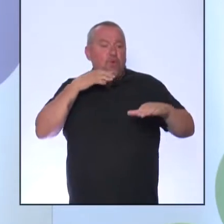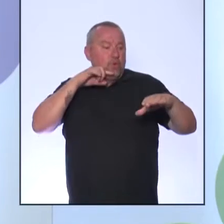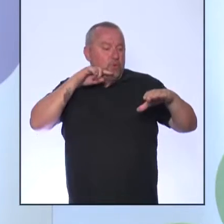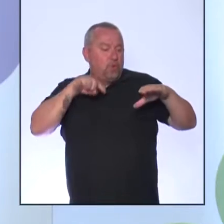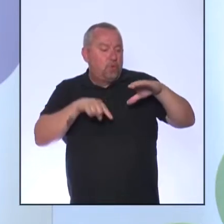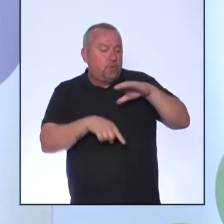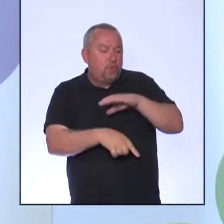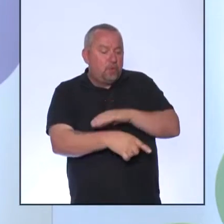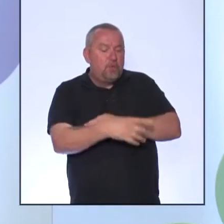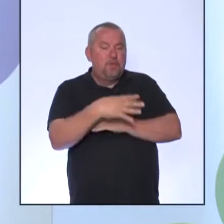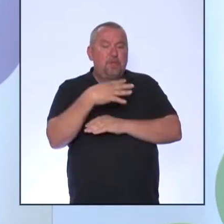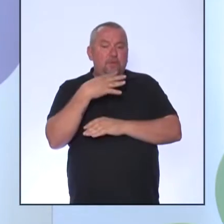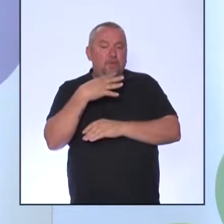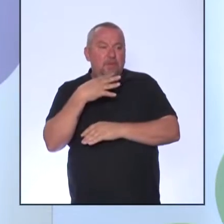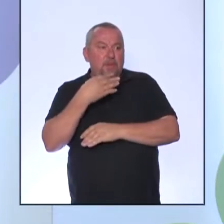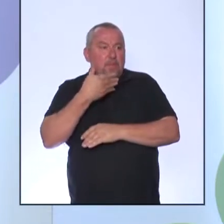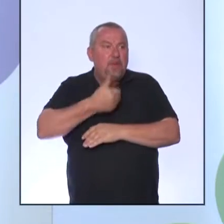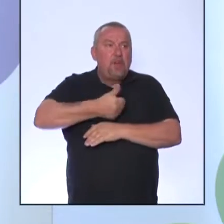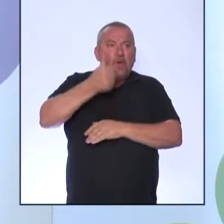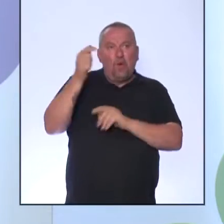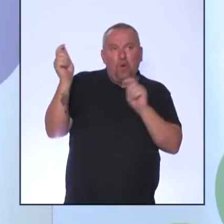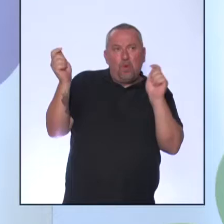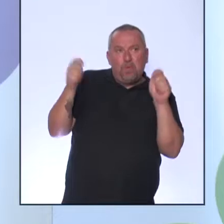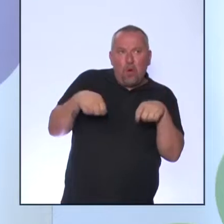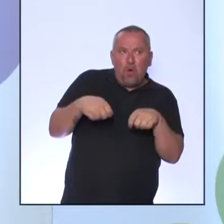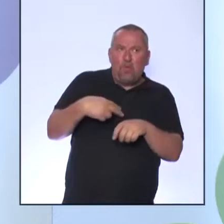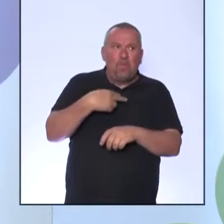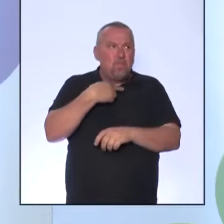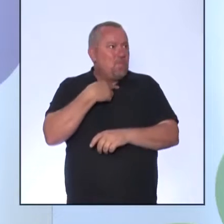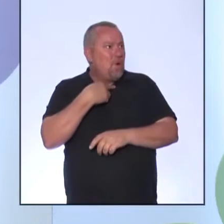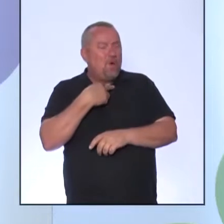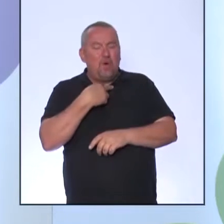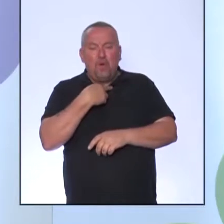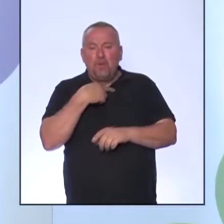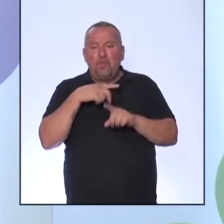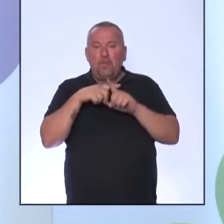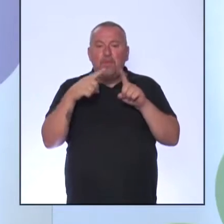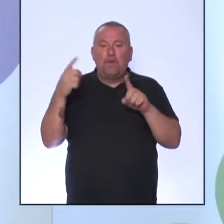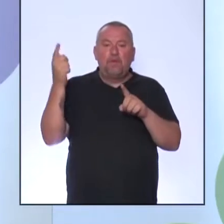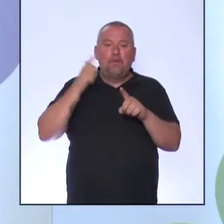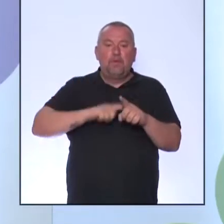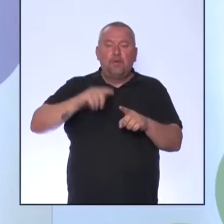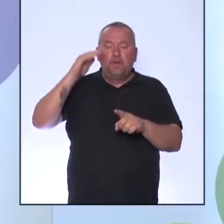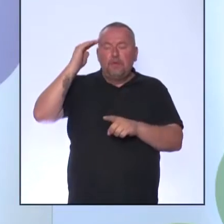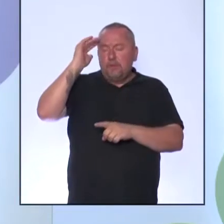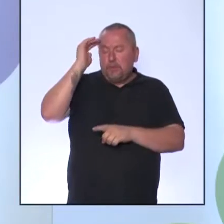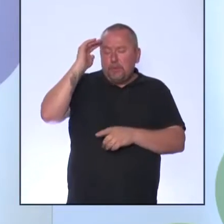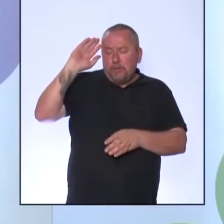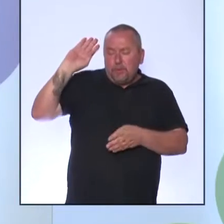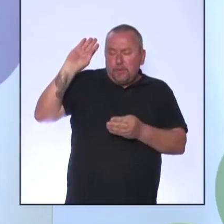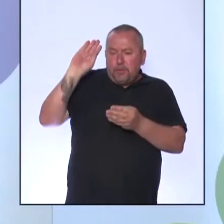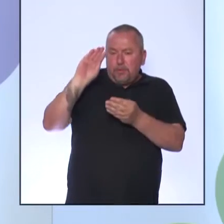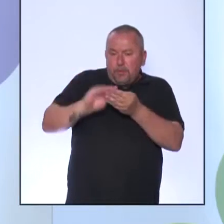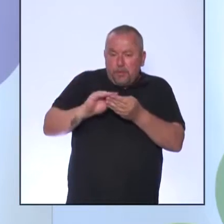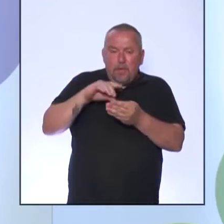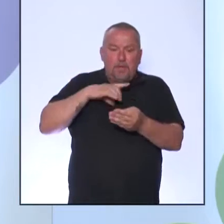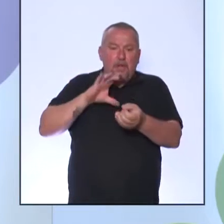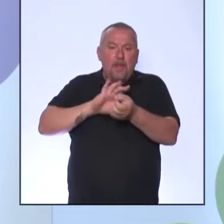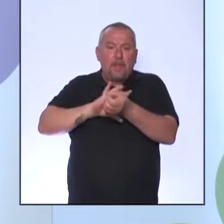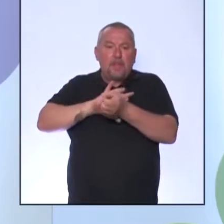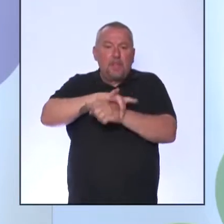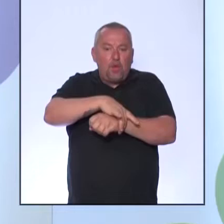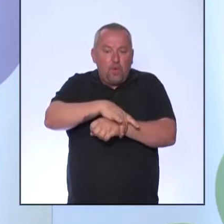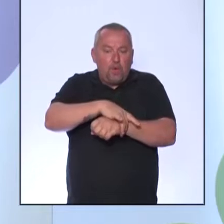universo, entender o que a gente pode, o que a gente não pode, mas compreender que é essencial mantermos seguro diante